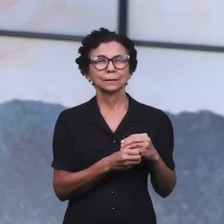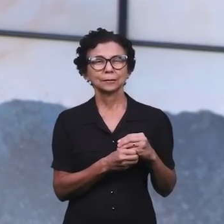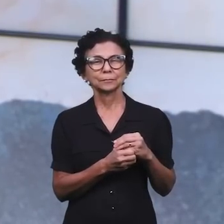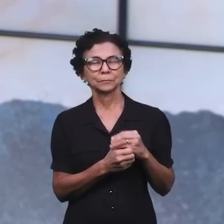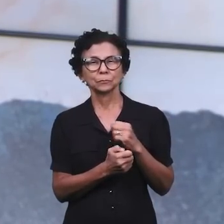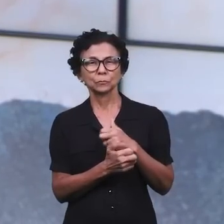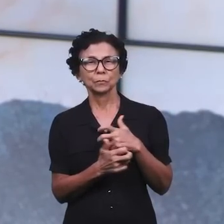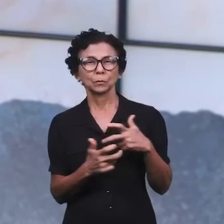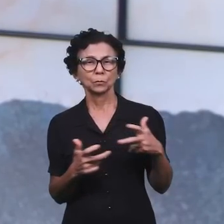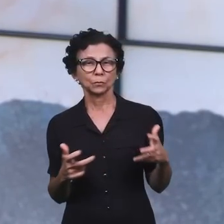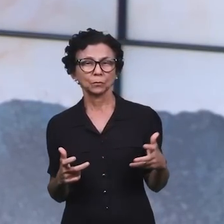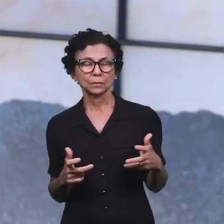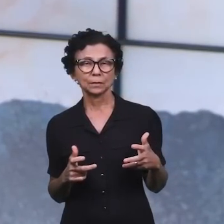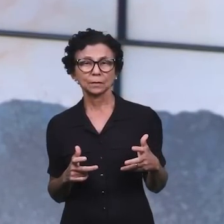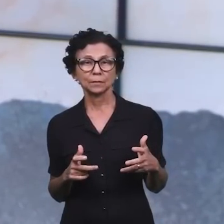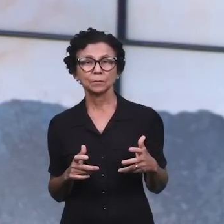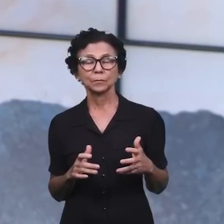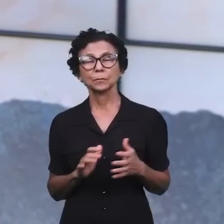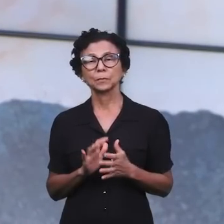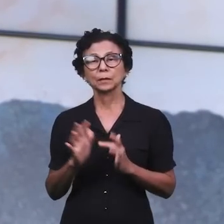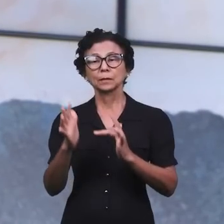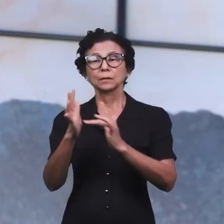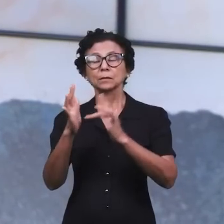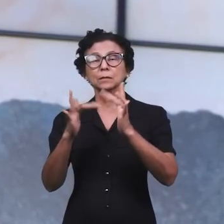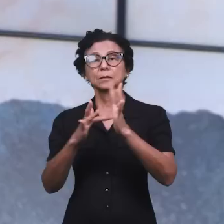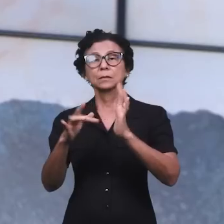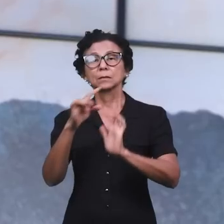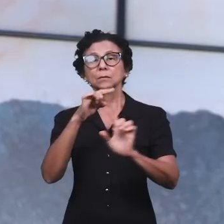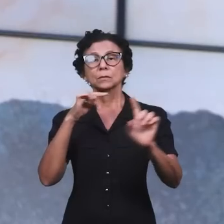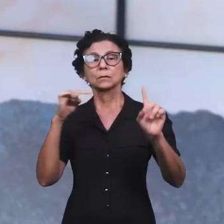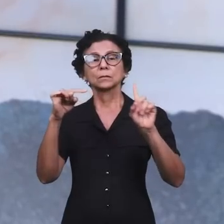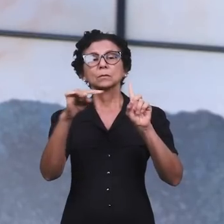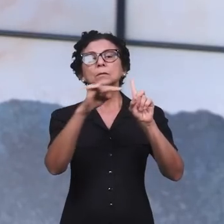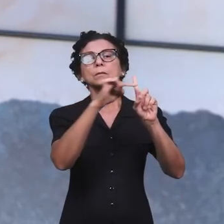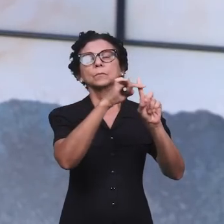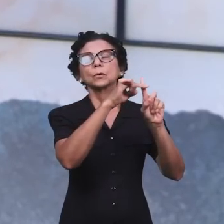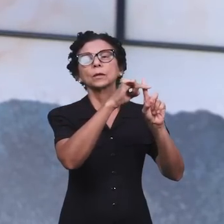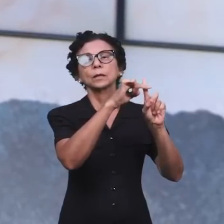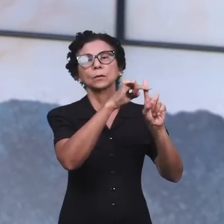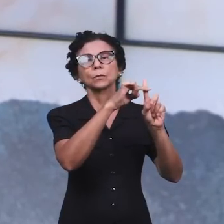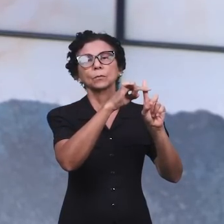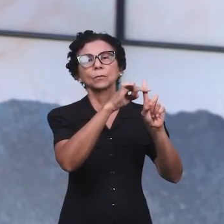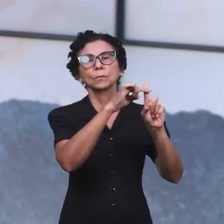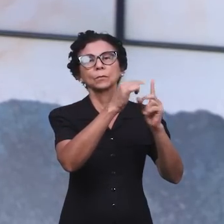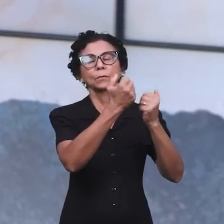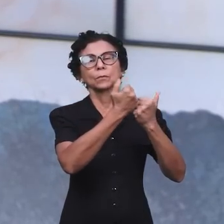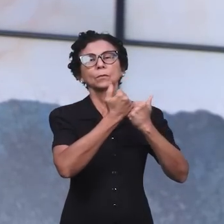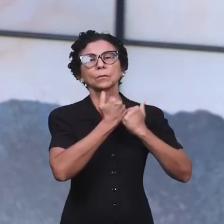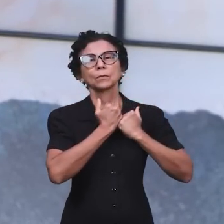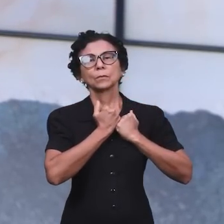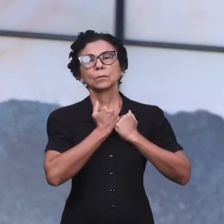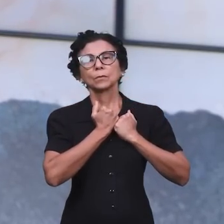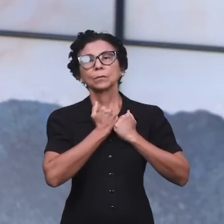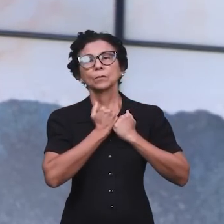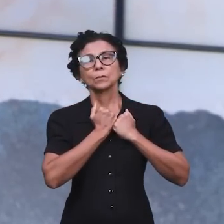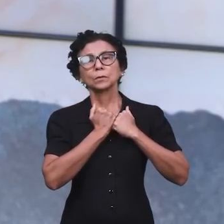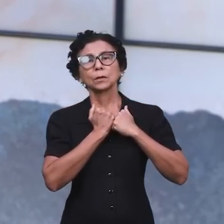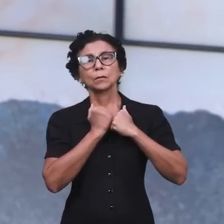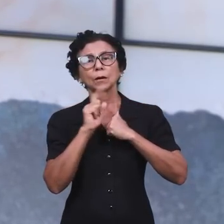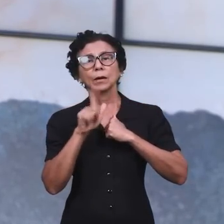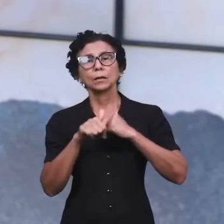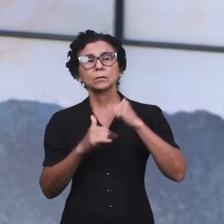Porque Jesus, o sacrifício do Senhor Jesus, ele é suficiente. Não precisa